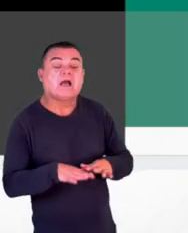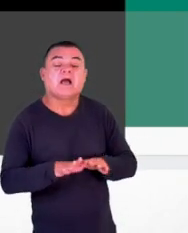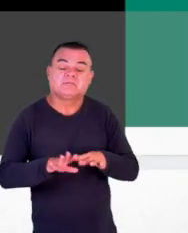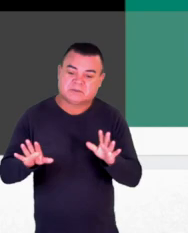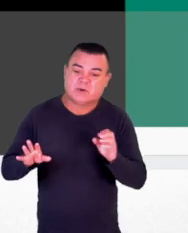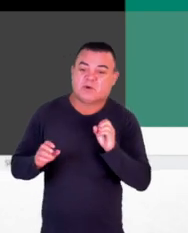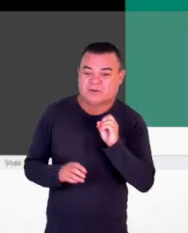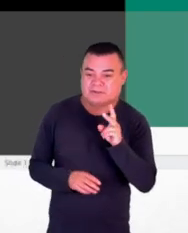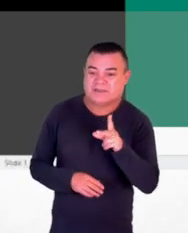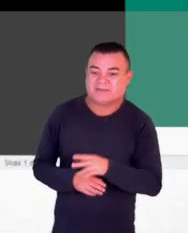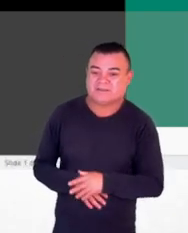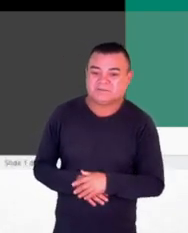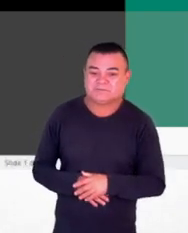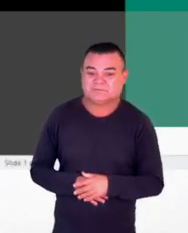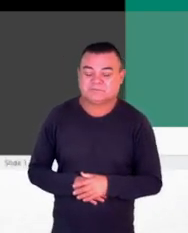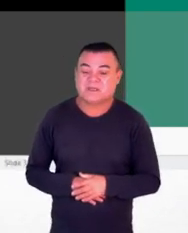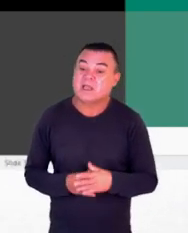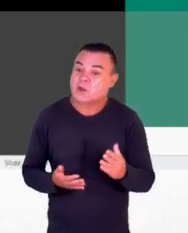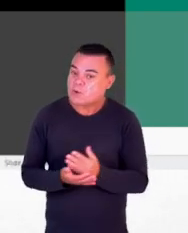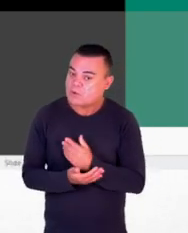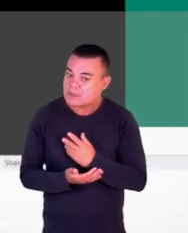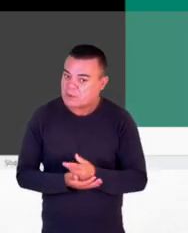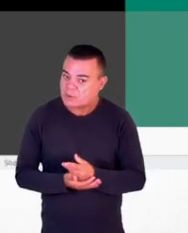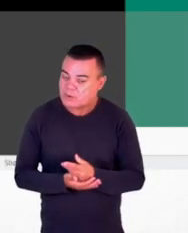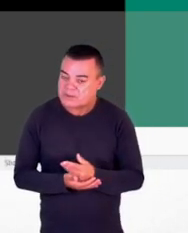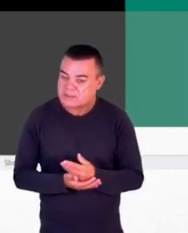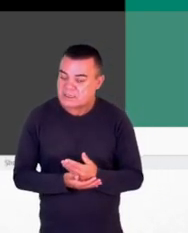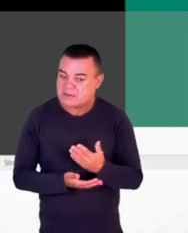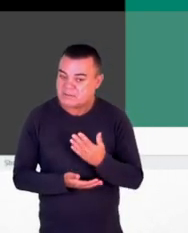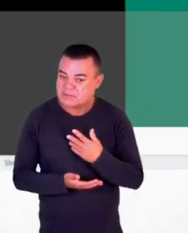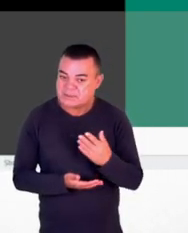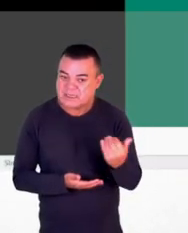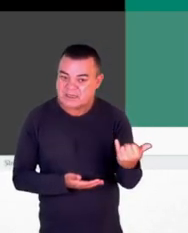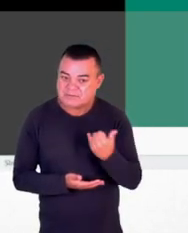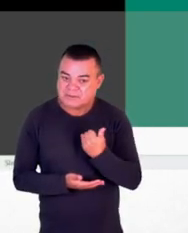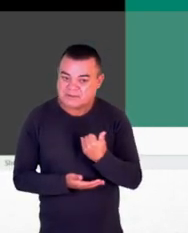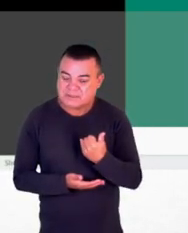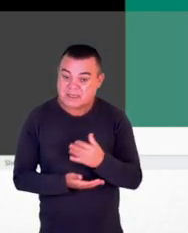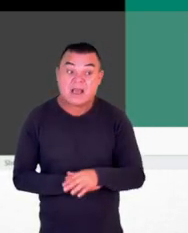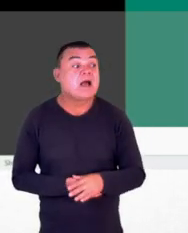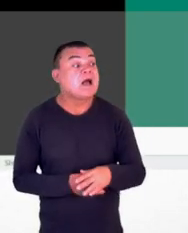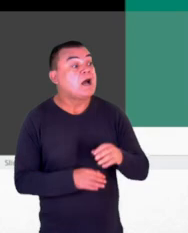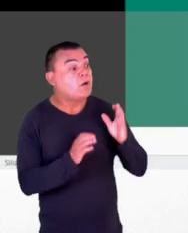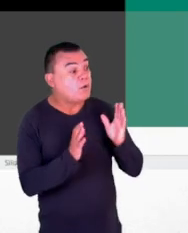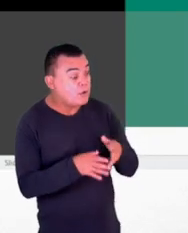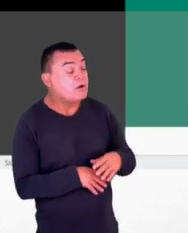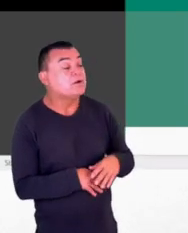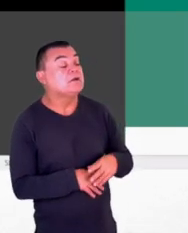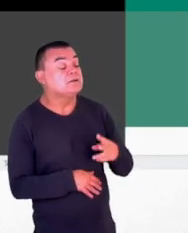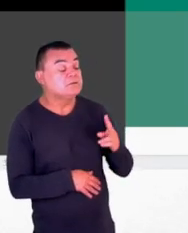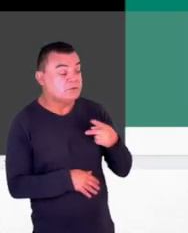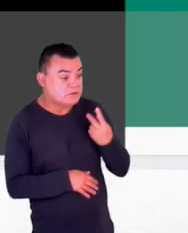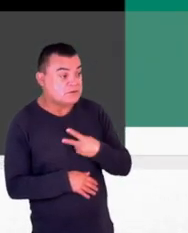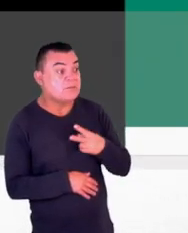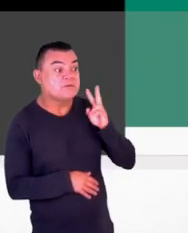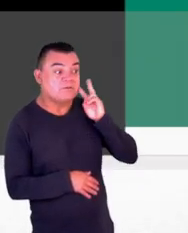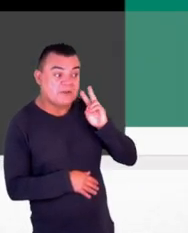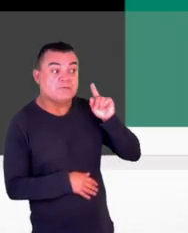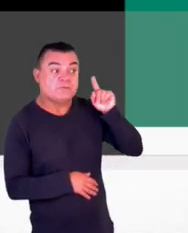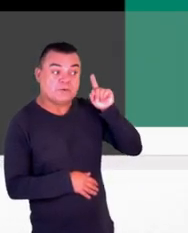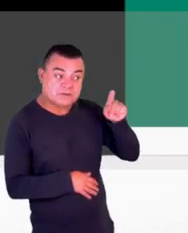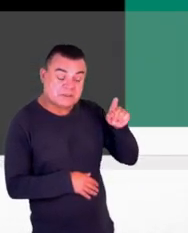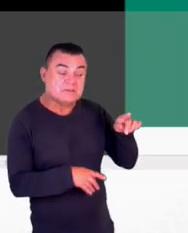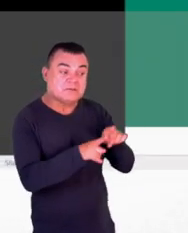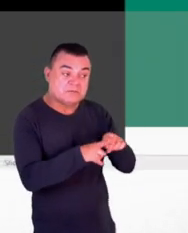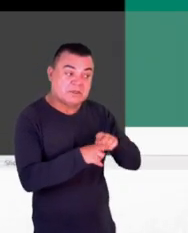apresentação e qualquer coisa vocês me avisam tá agora sim agora estamos vendo você e estamos vendo sua